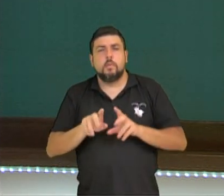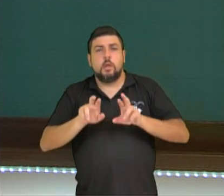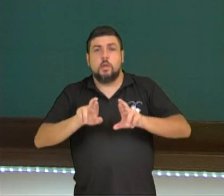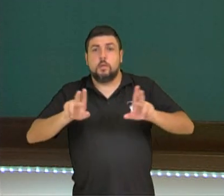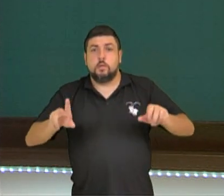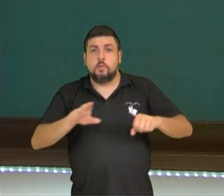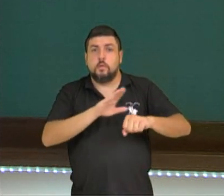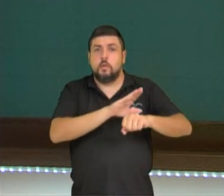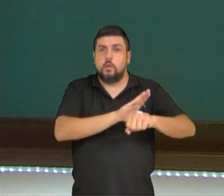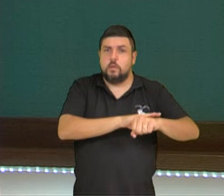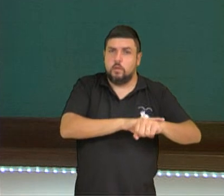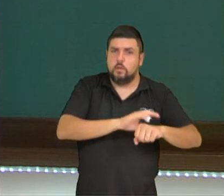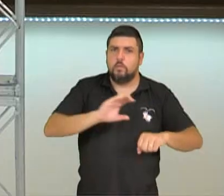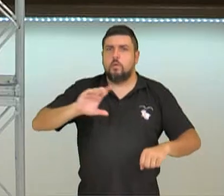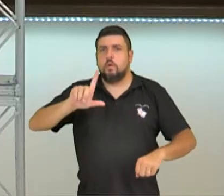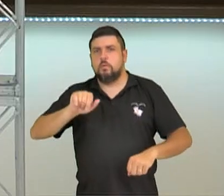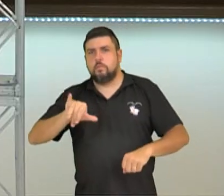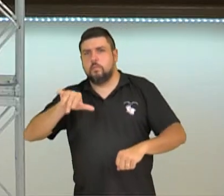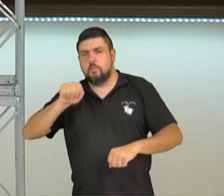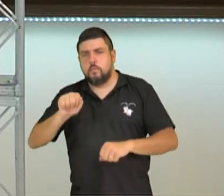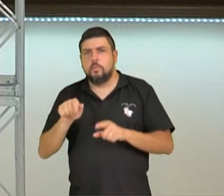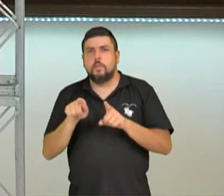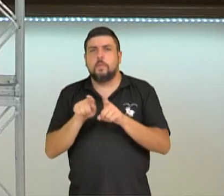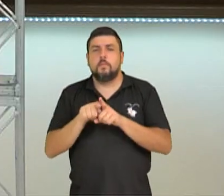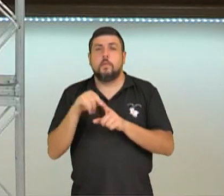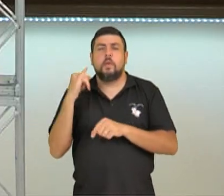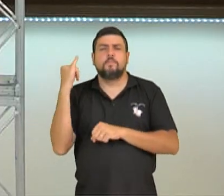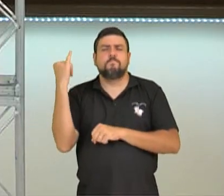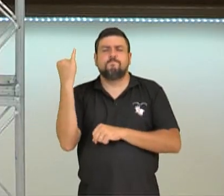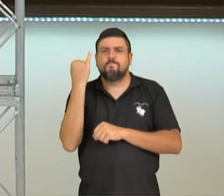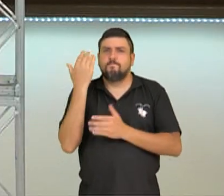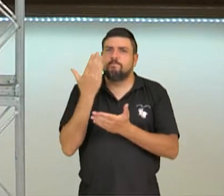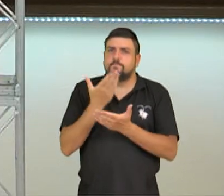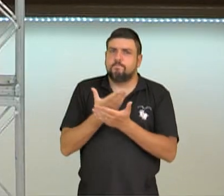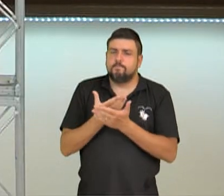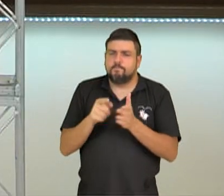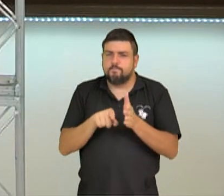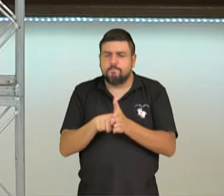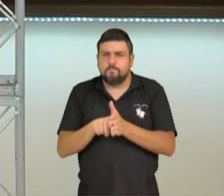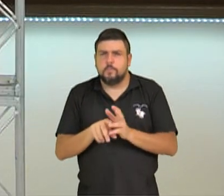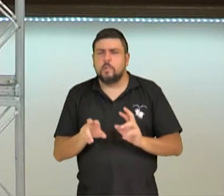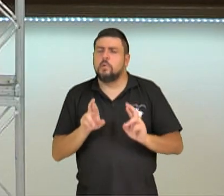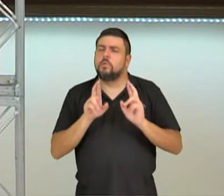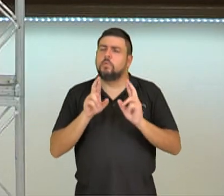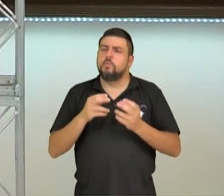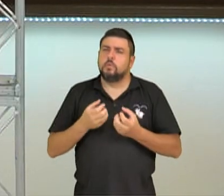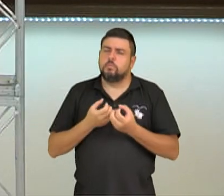tempo e clima, a importância de se estudar isso. E espero ter